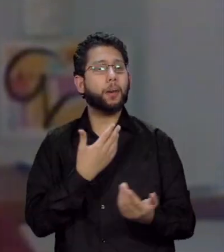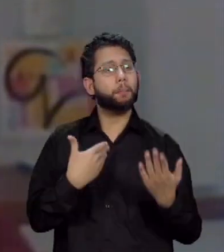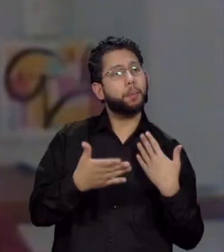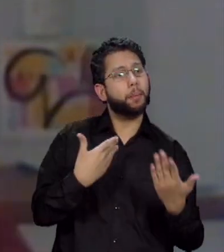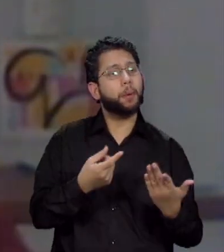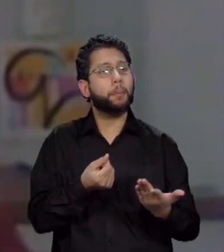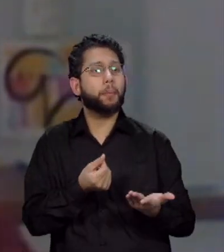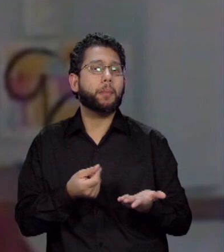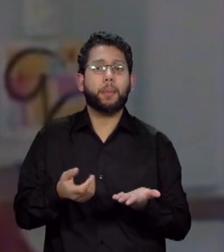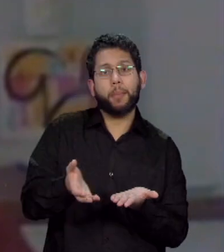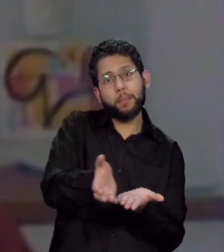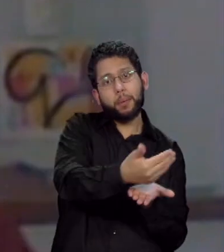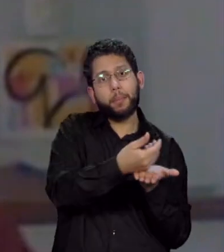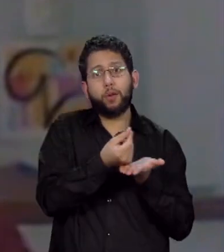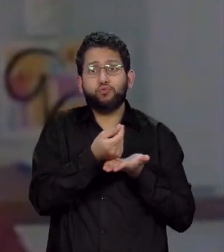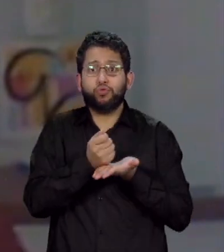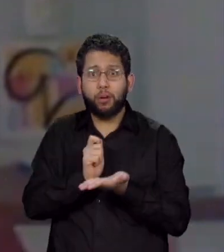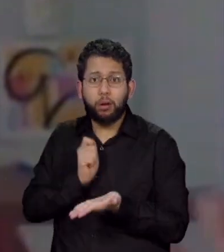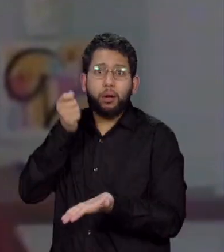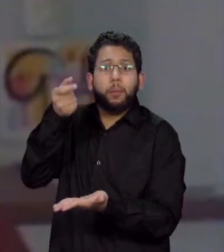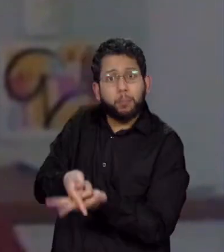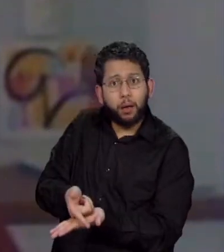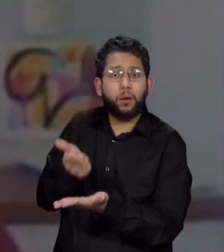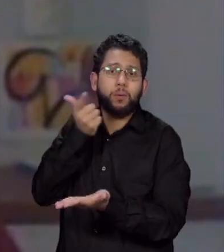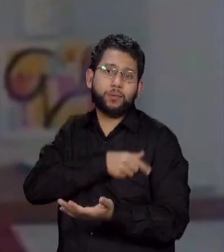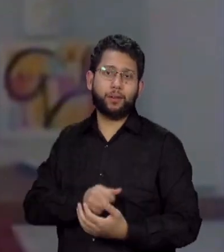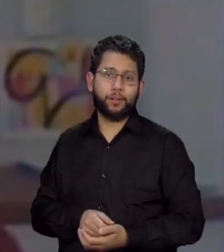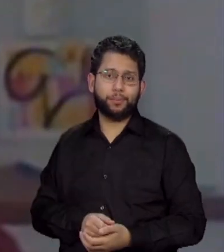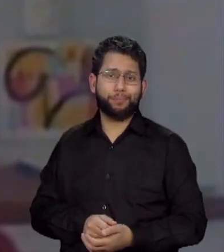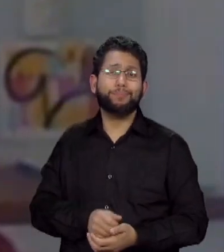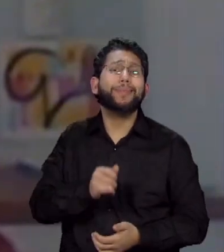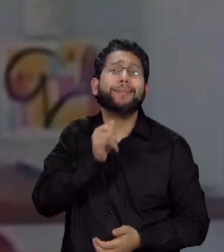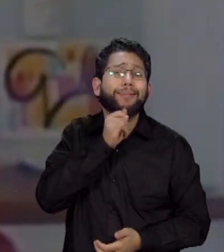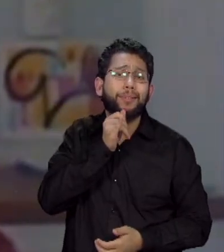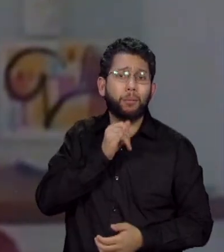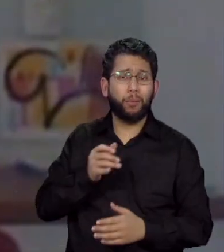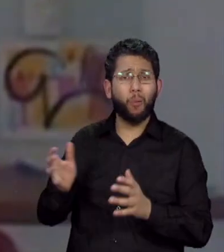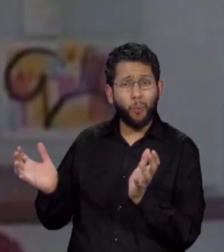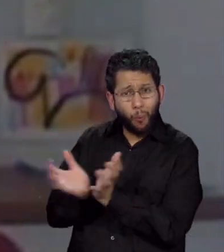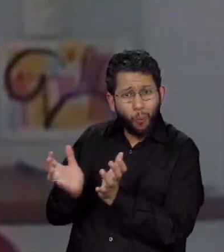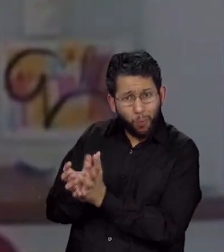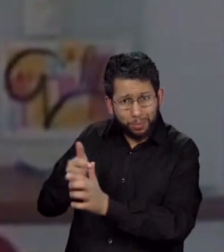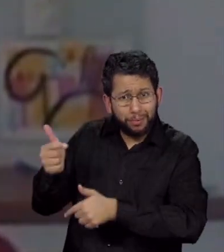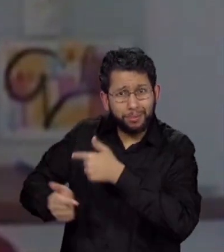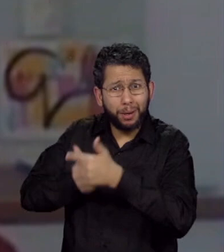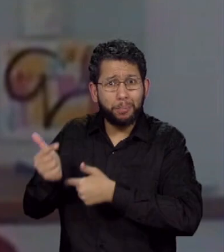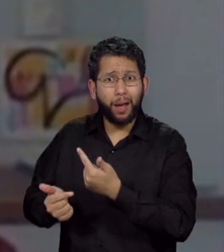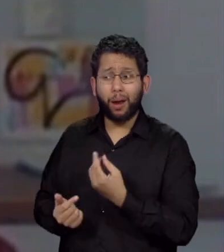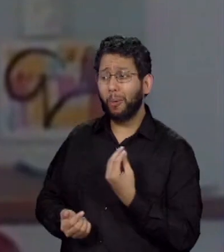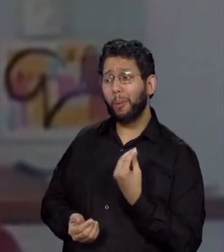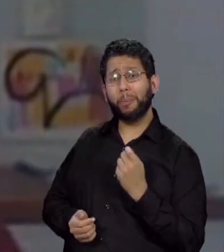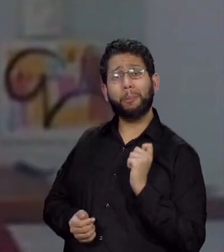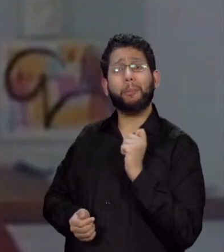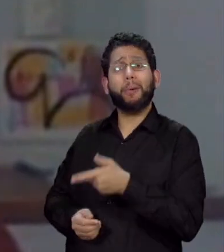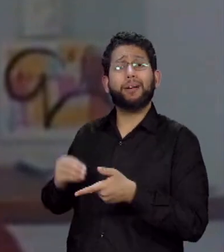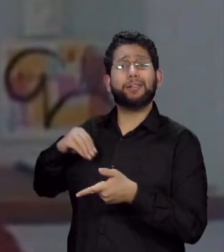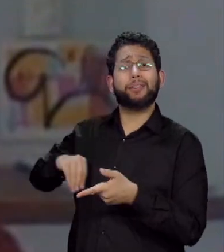as dificuldades de se contratar, de se montar uma equipe com poucos recursos,